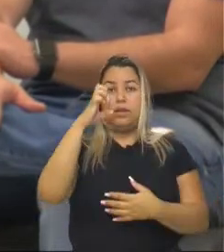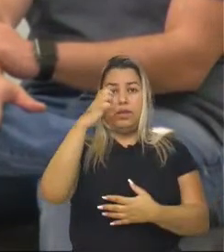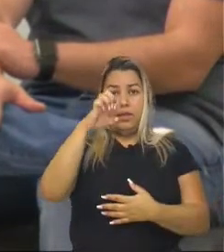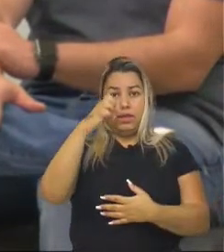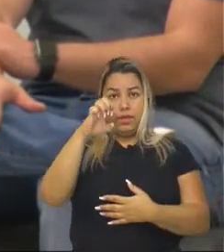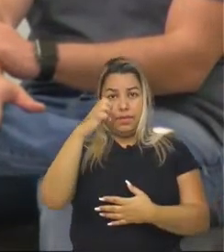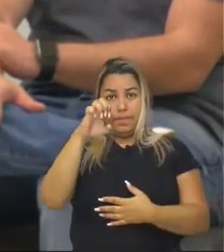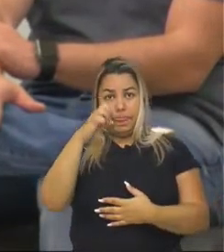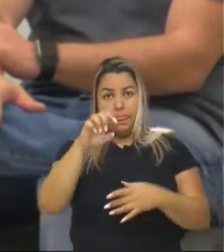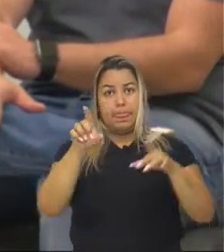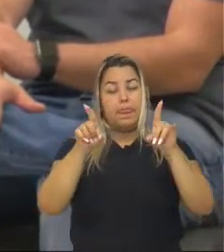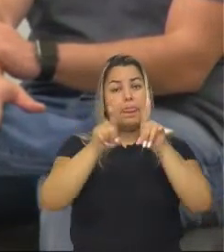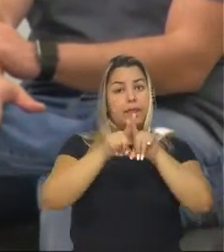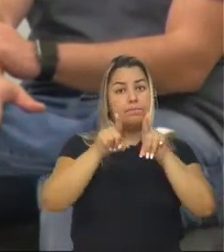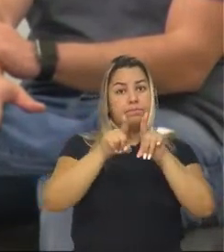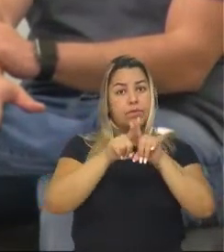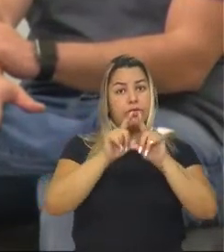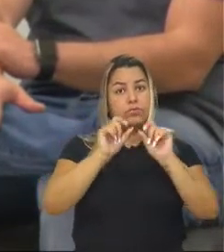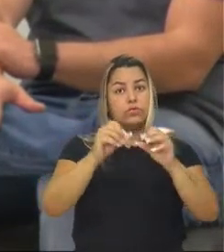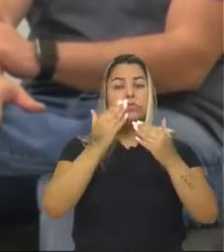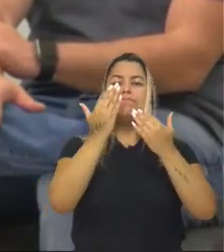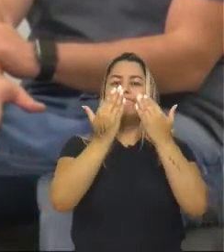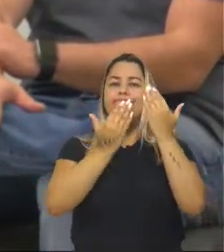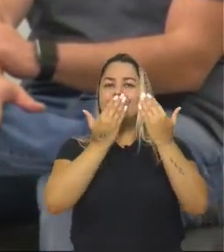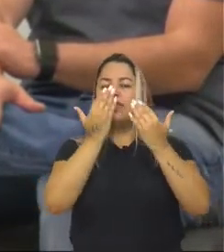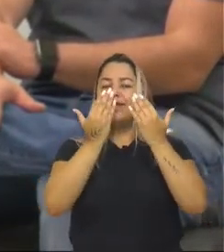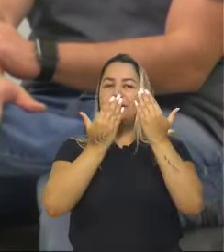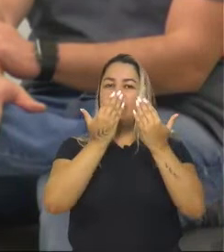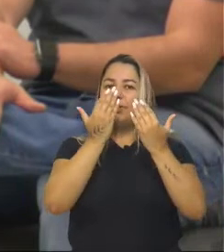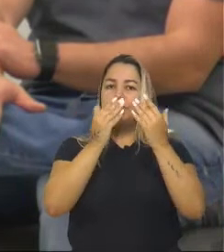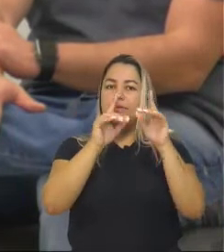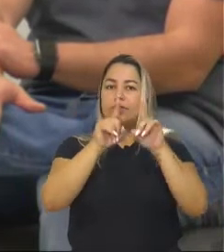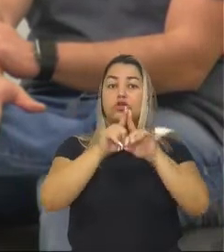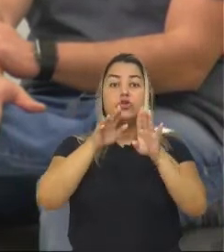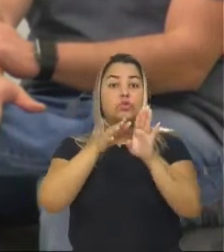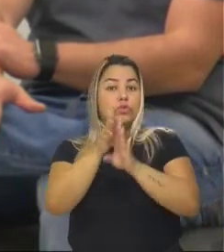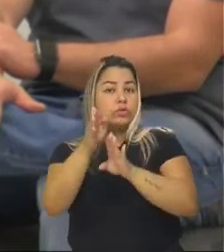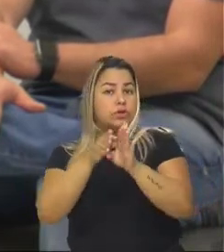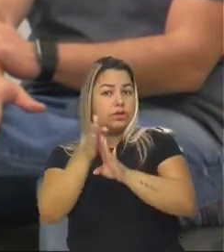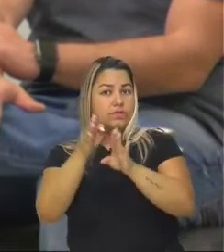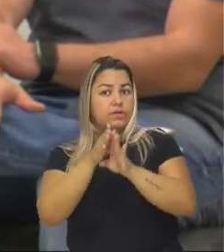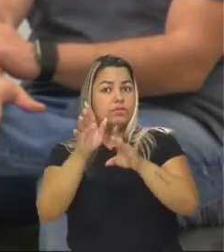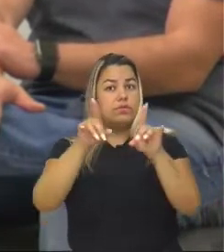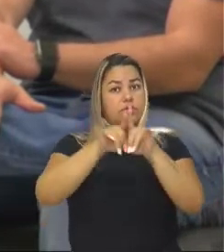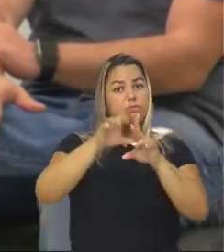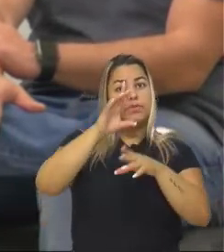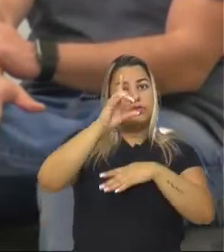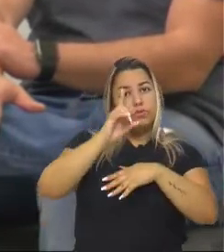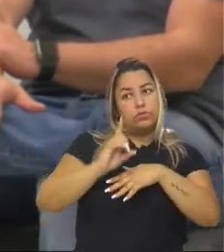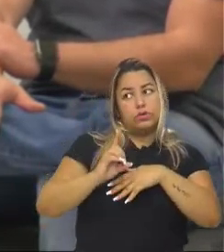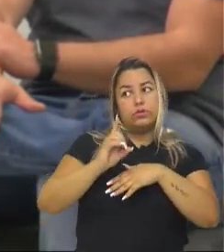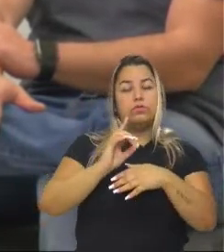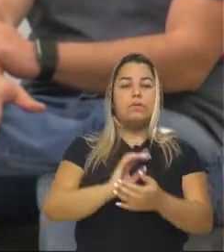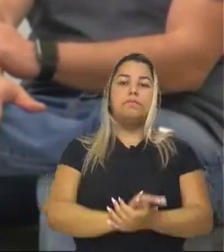chamadas, entre muitas aspas, terapias de conversão, de orientação e de identidade.